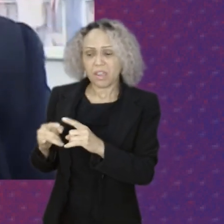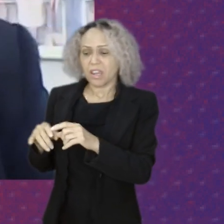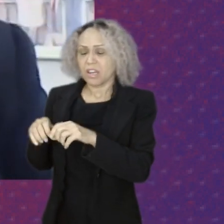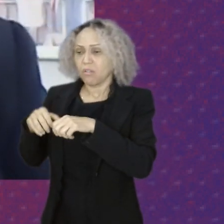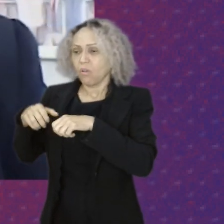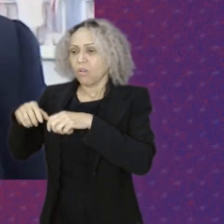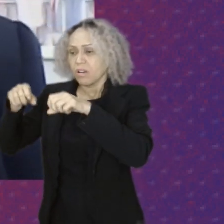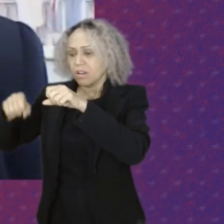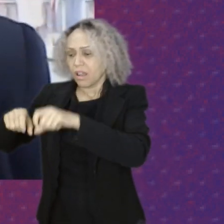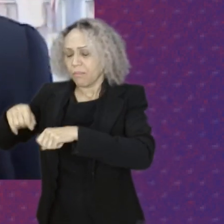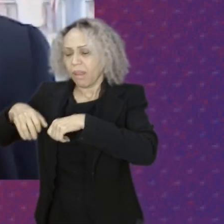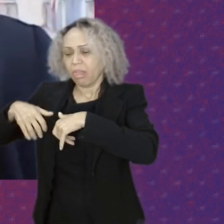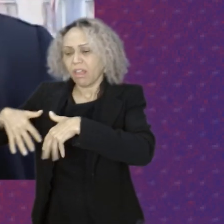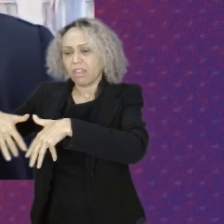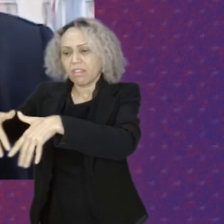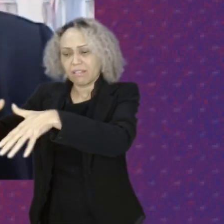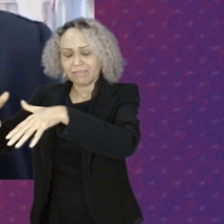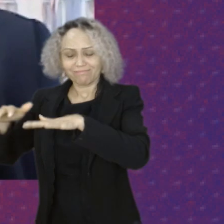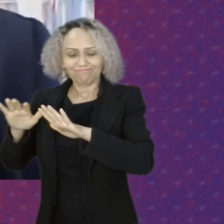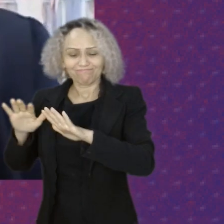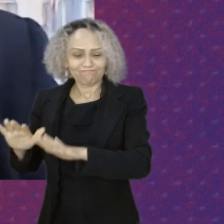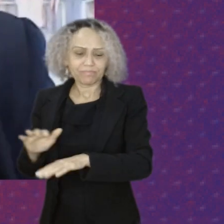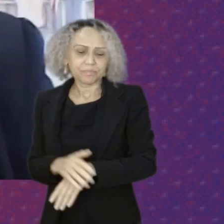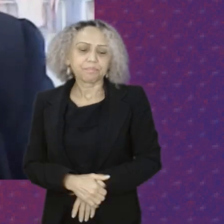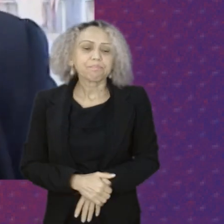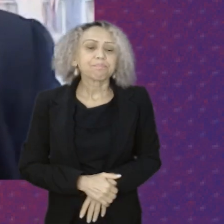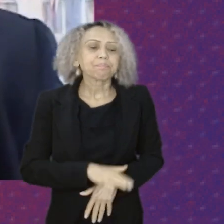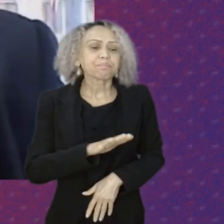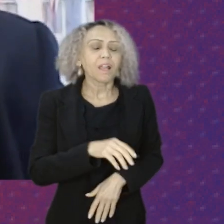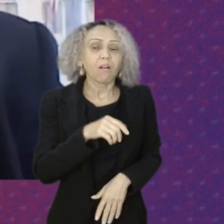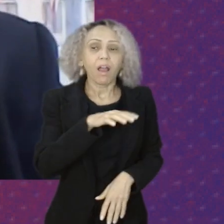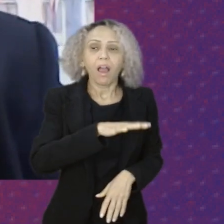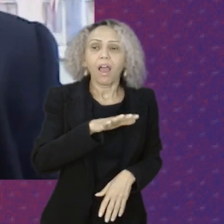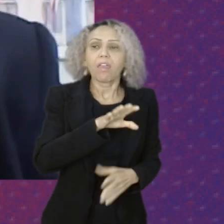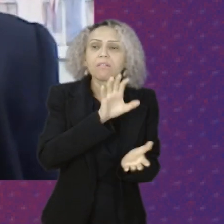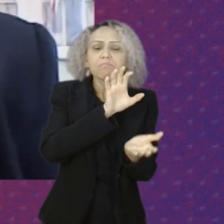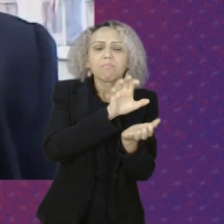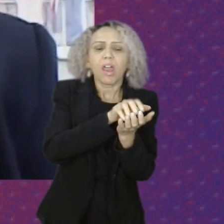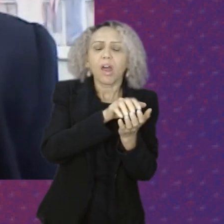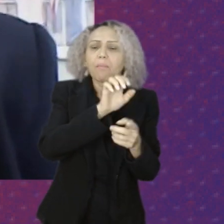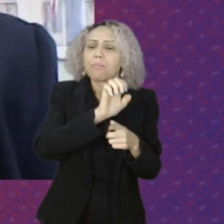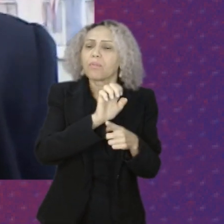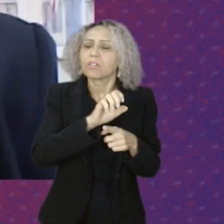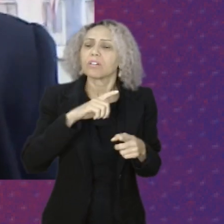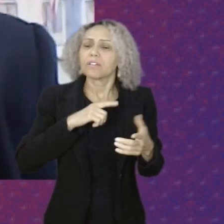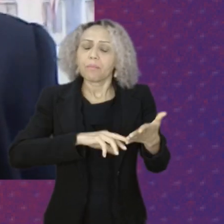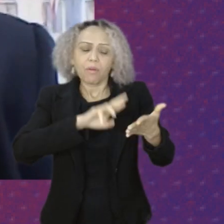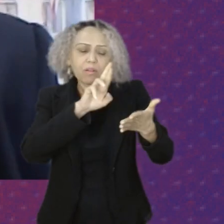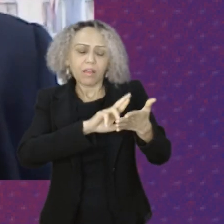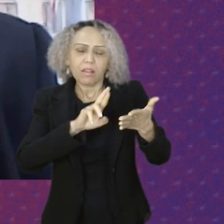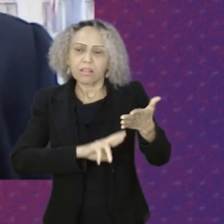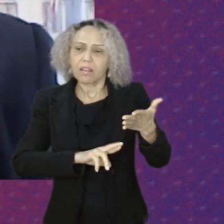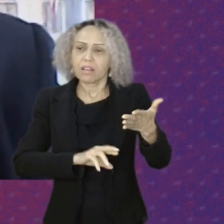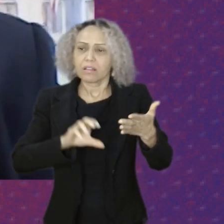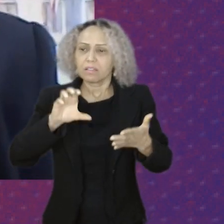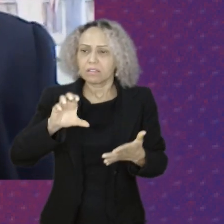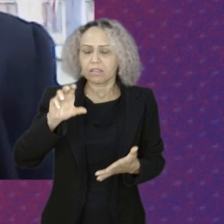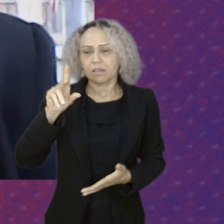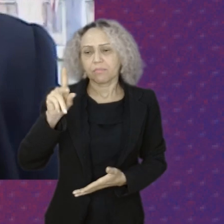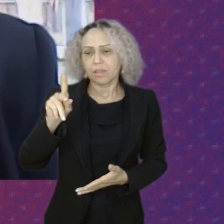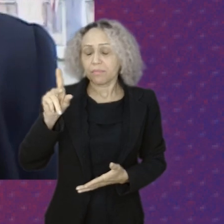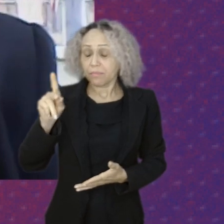Pernambuco, nós tivemos um relatório feito por ACPT em